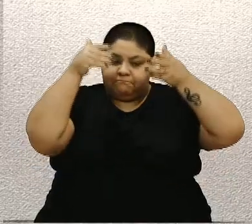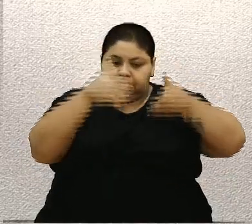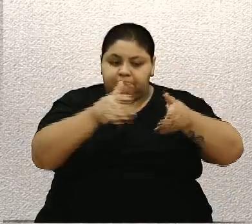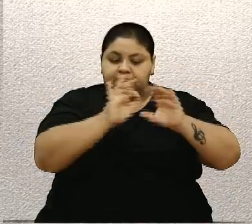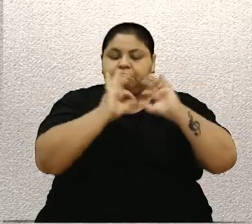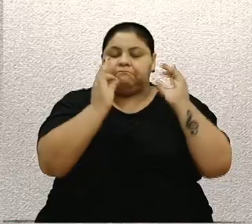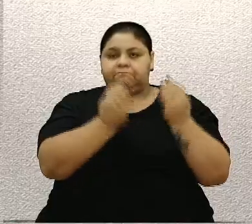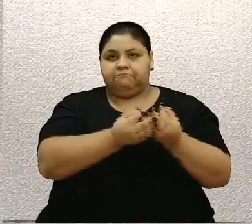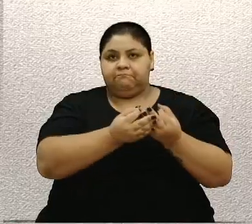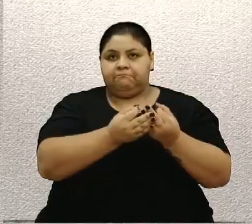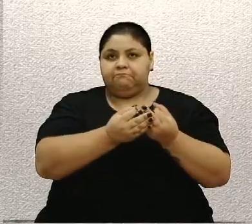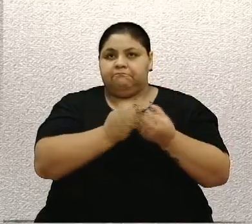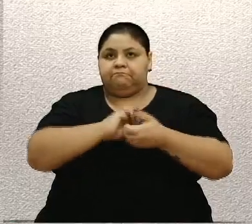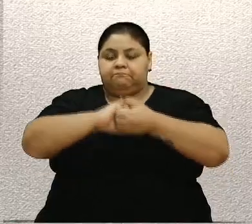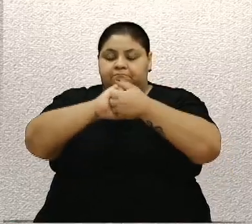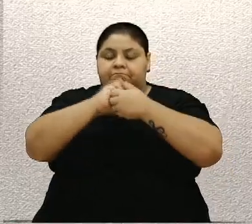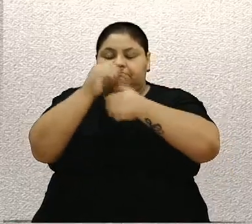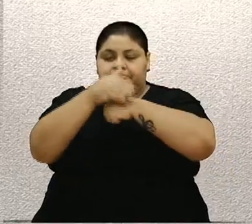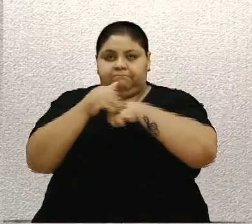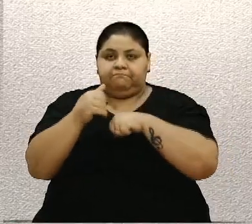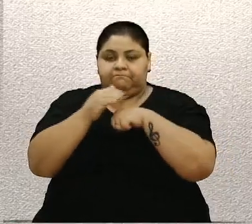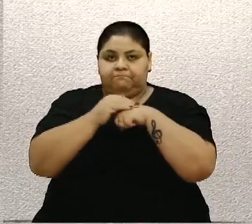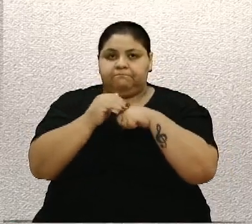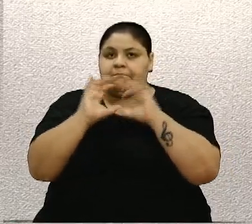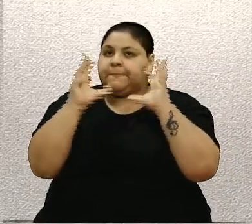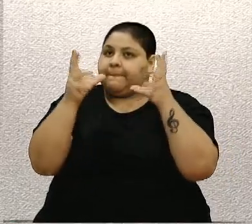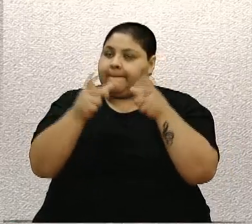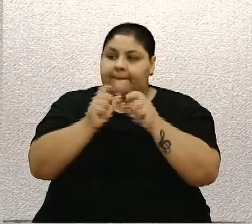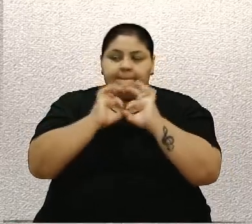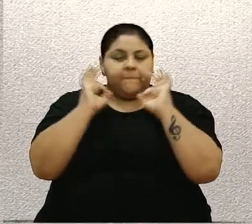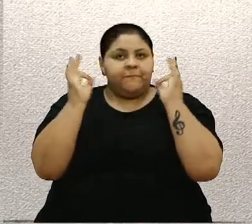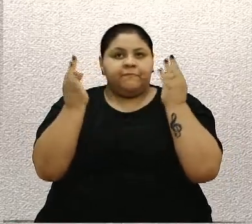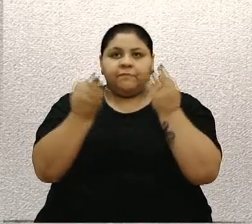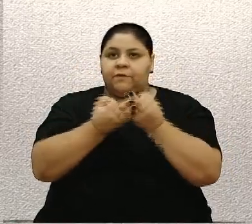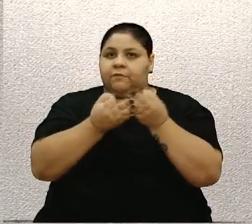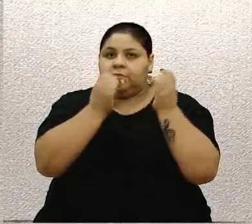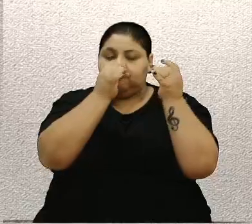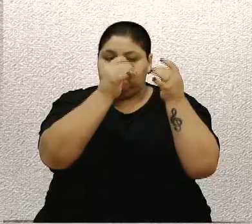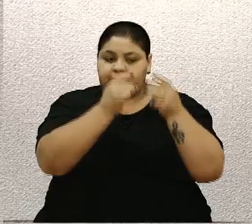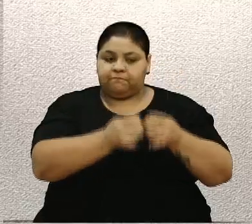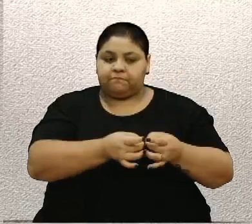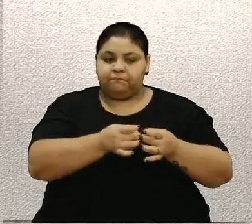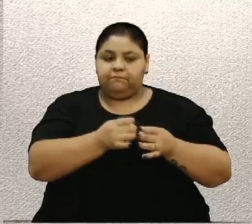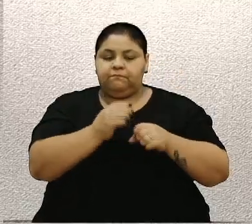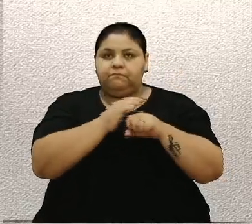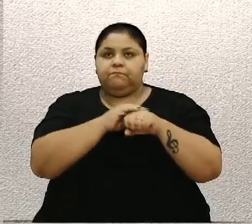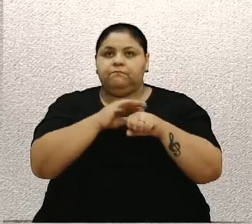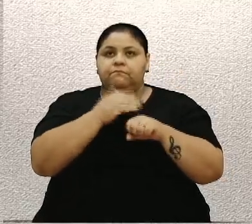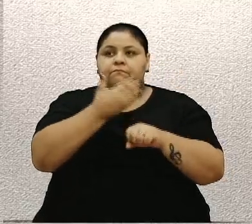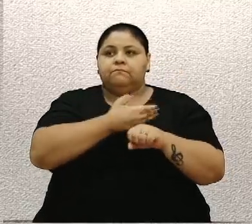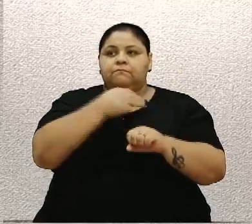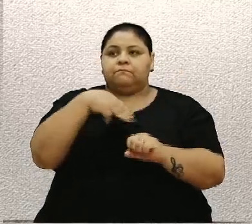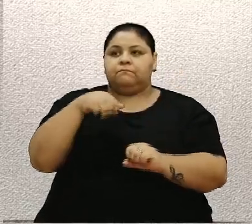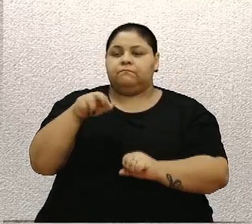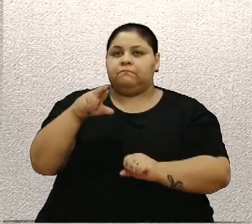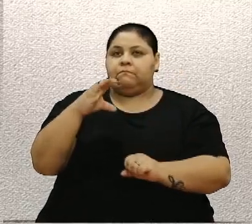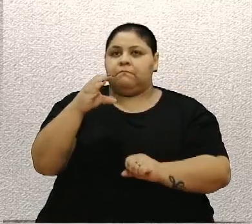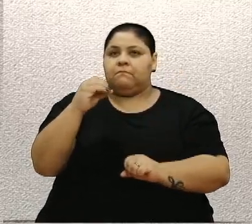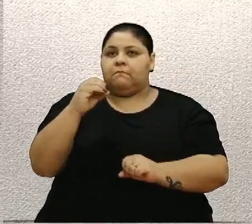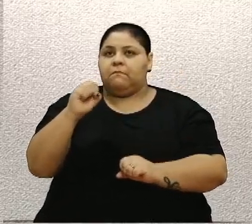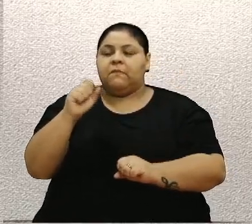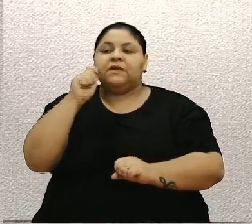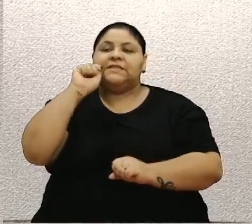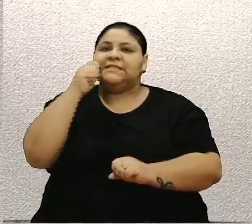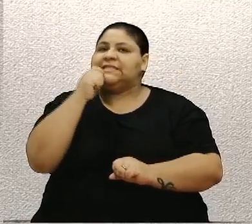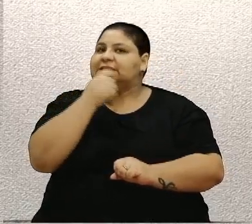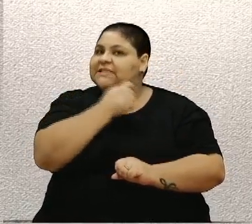família. Saudar carinhosamente toda a família, em especial o meu querido amigo Marcos Aurélio Pavan, um dentista aqui